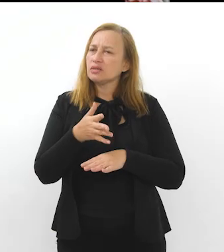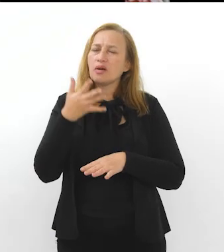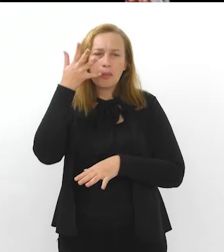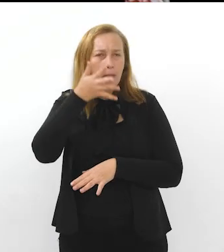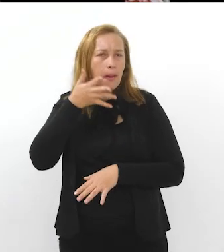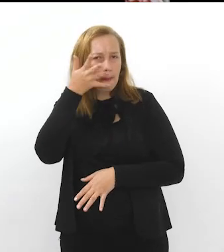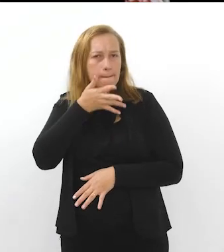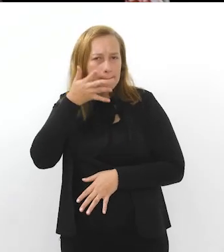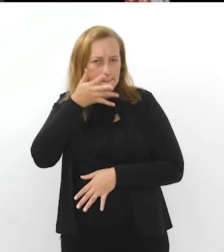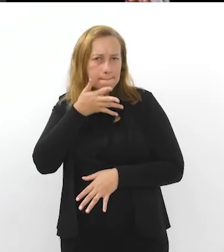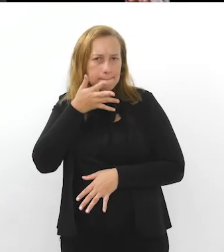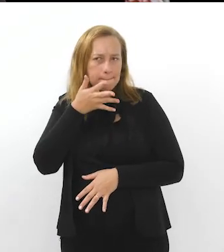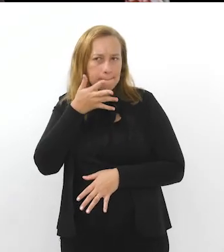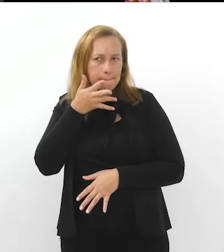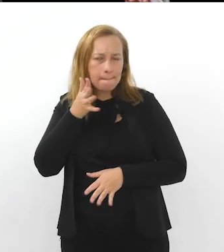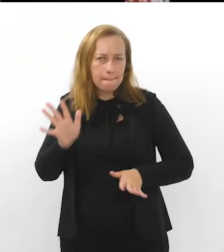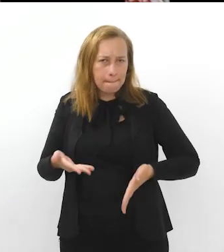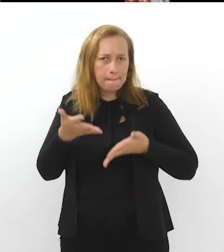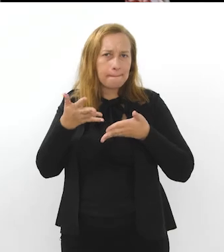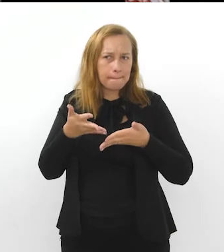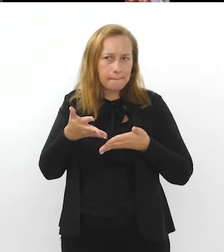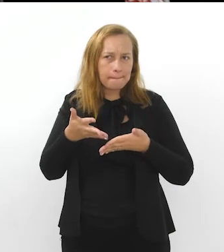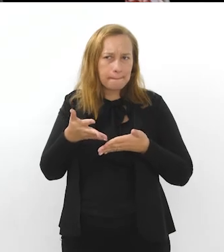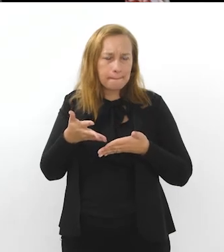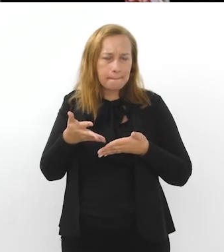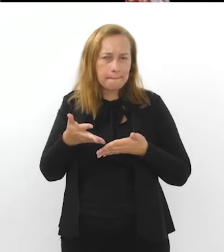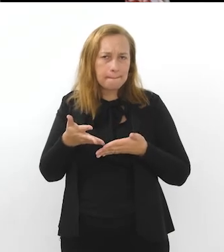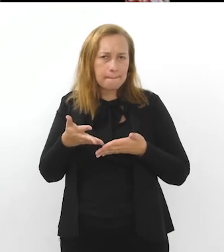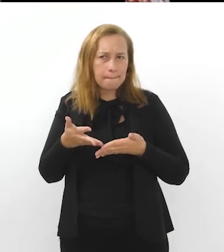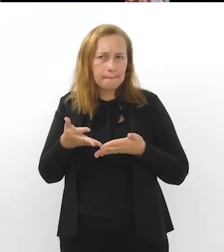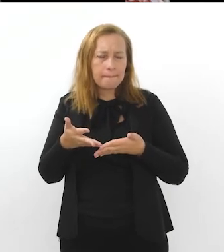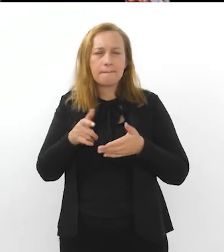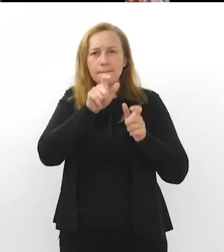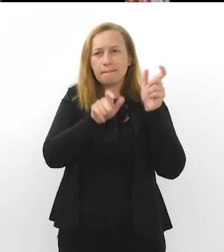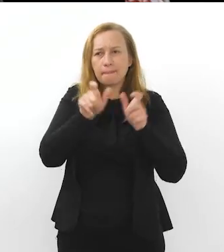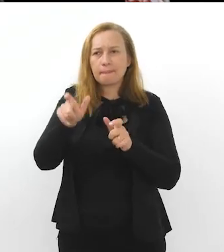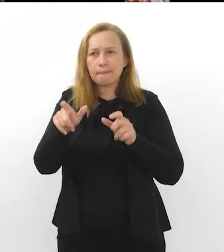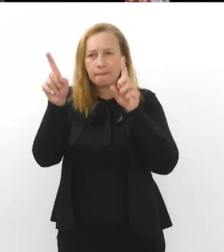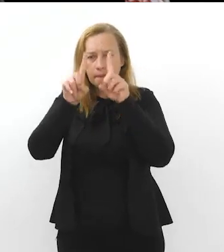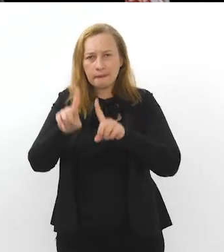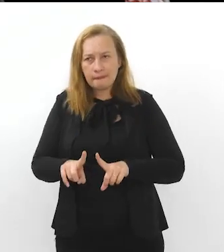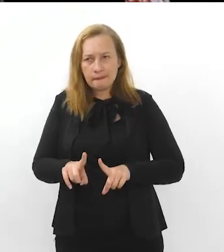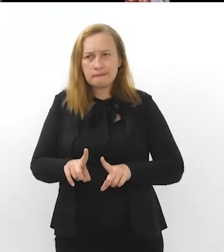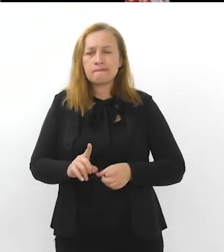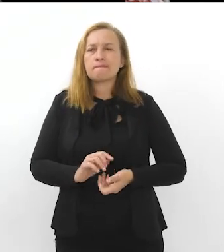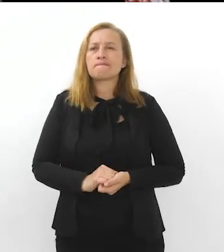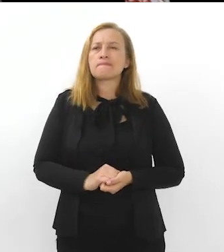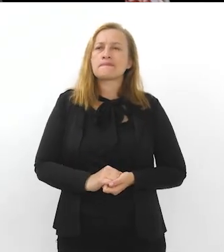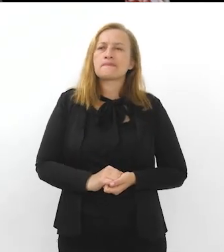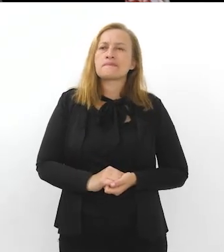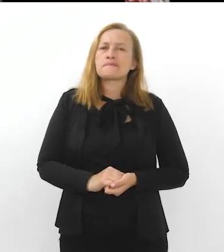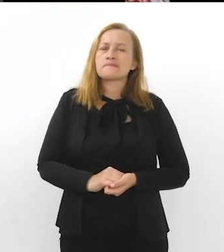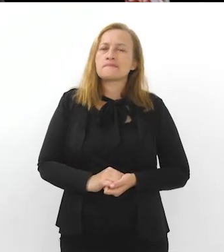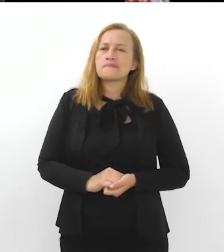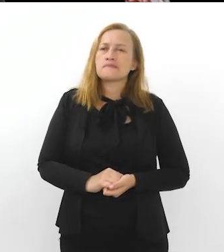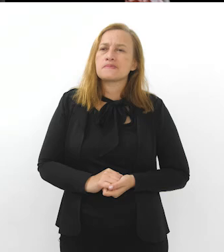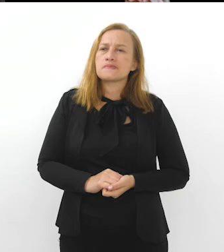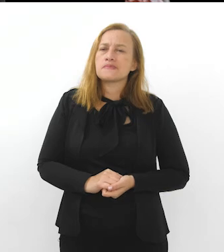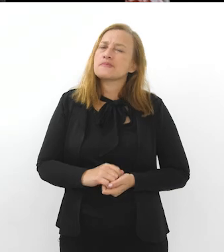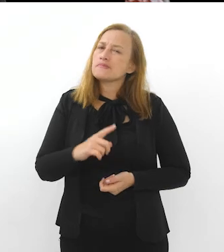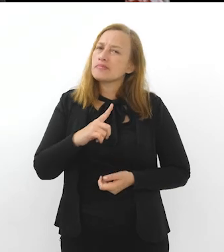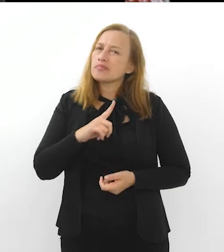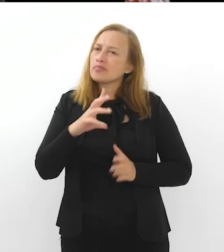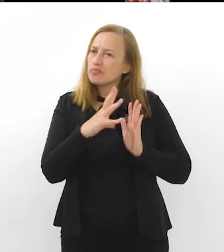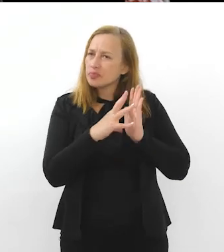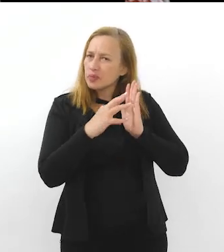chega a fazer palestras, enfim, motivacionais, digamos assim, para pessoas portadoras de deficiência, enfim, elas